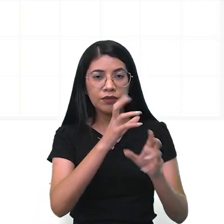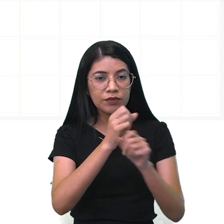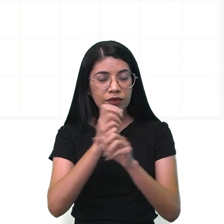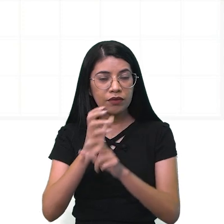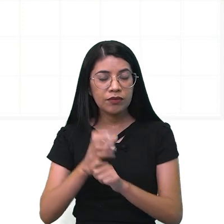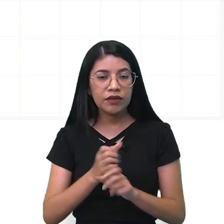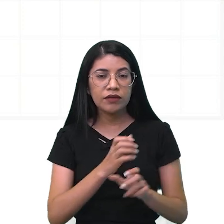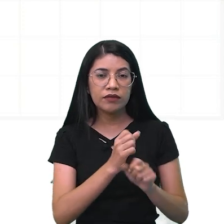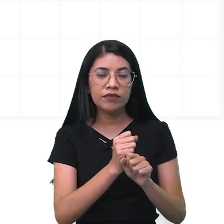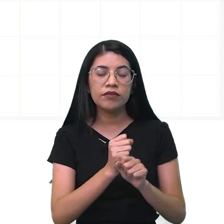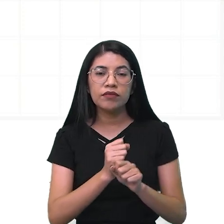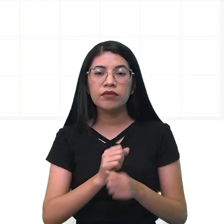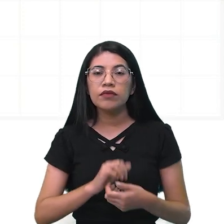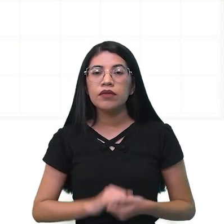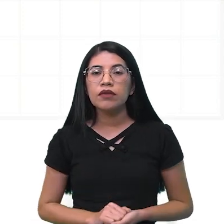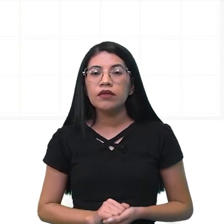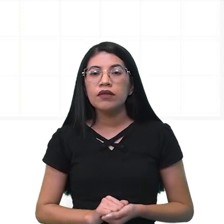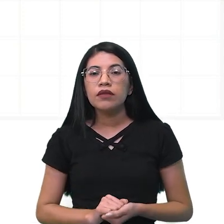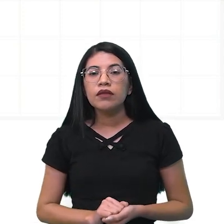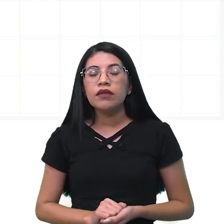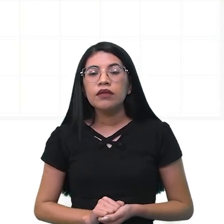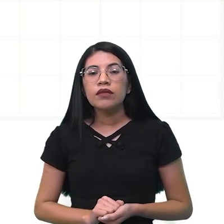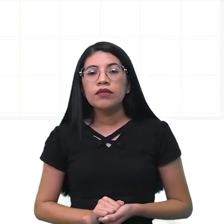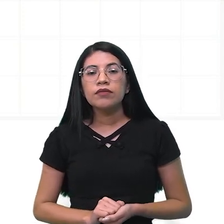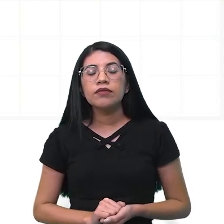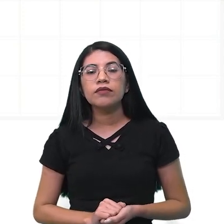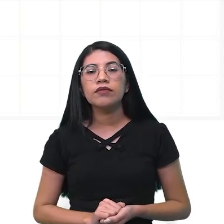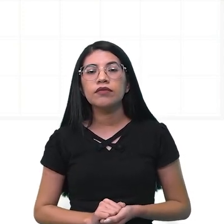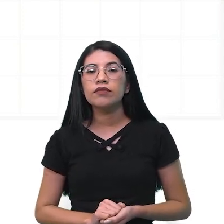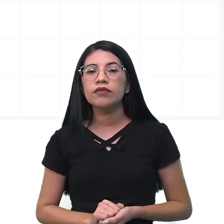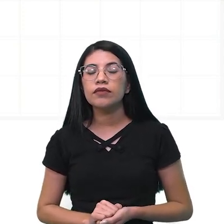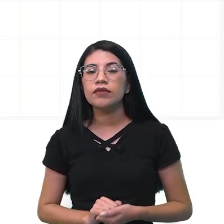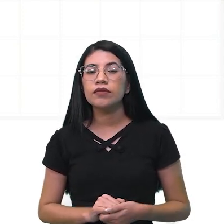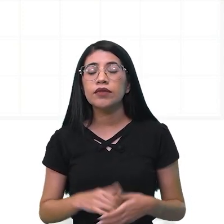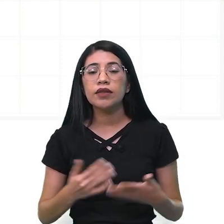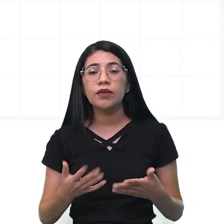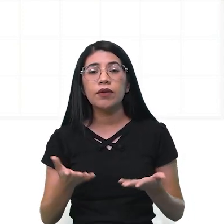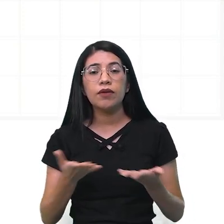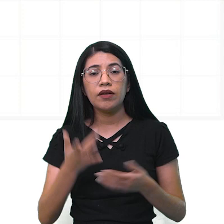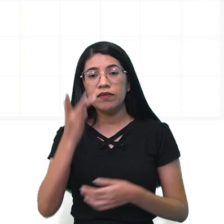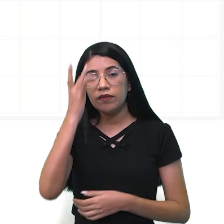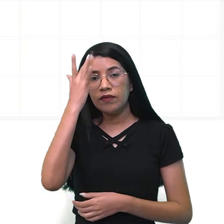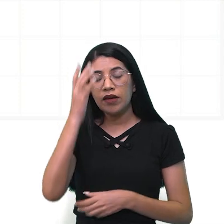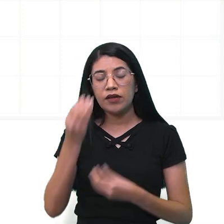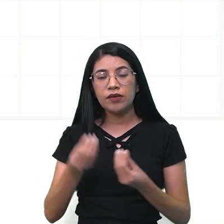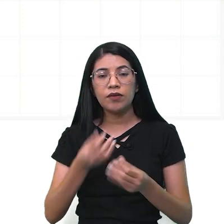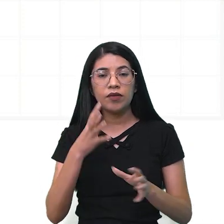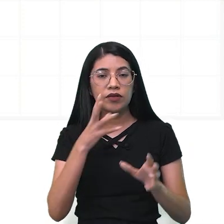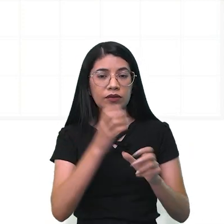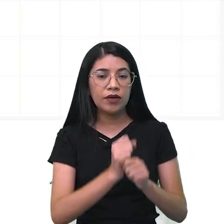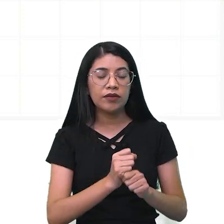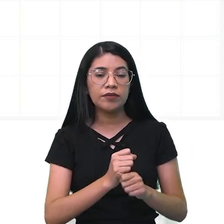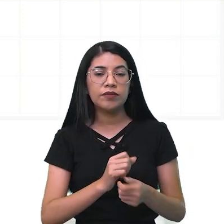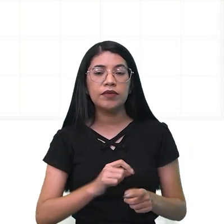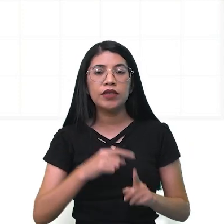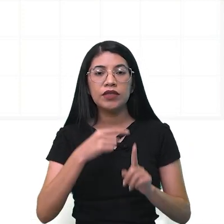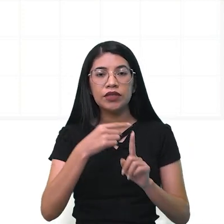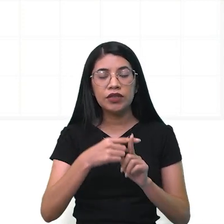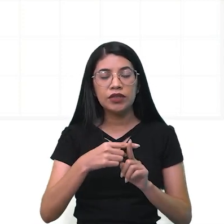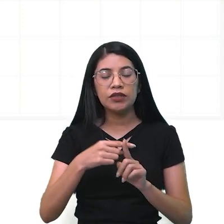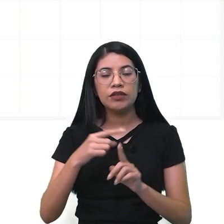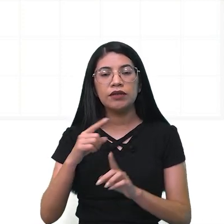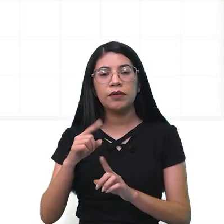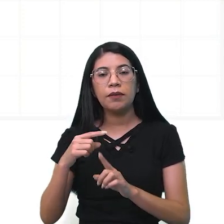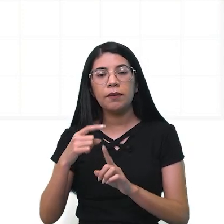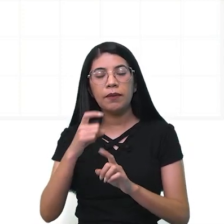sei que perímetro é o somatório dos lados. Tudo bem, então aqui ficou fácil, né? Eu vou somar x mais x, que vai